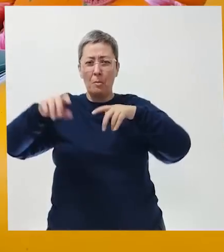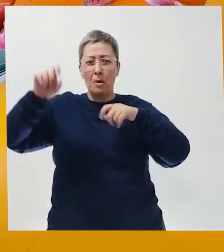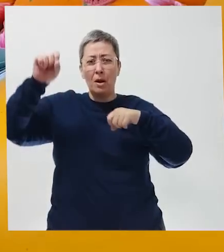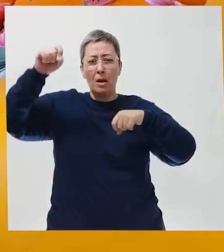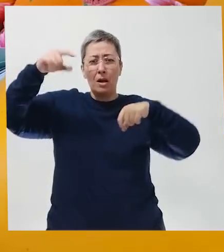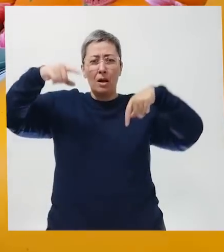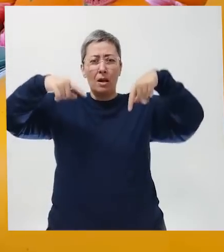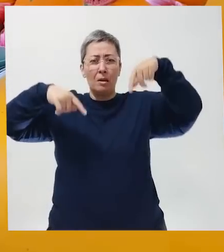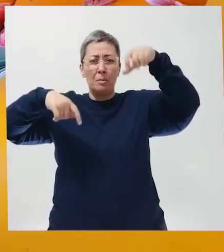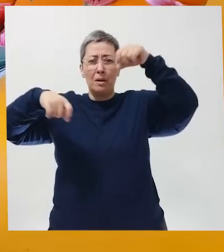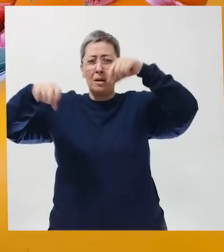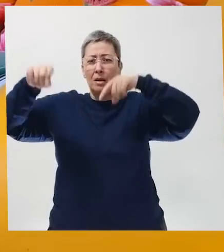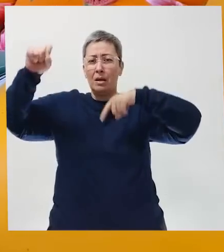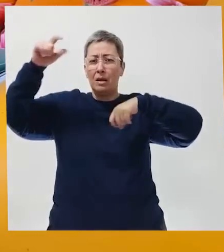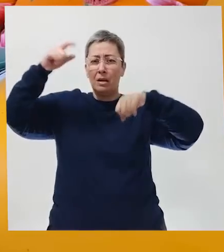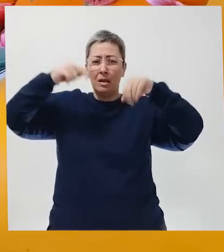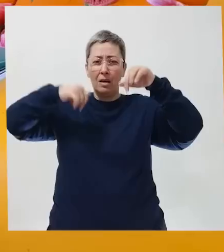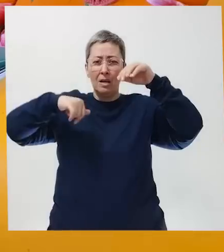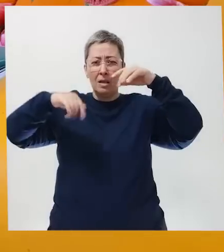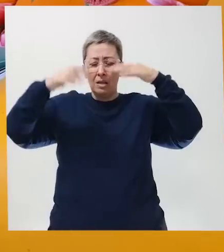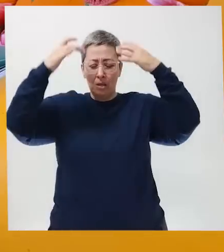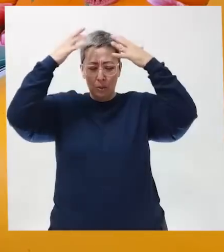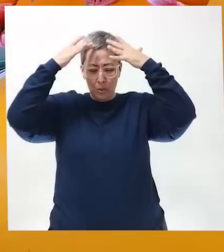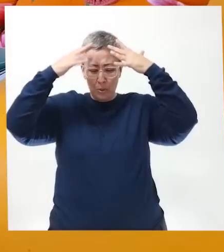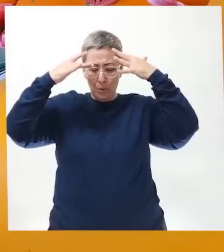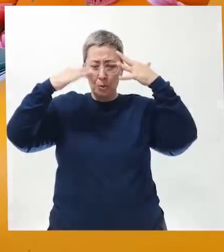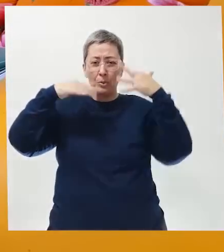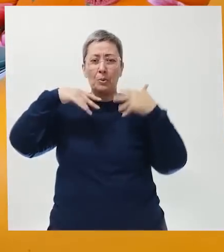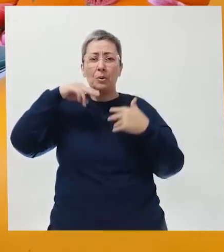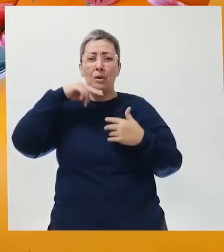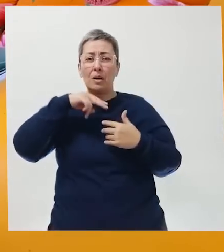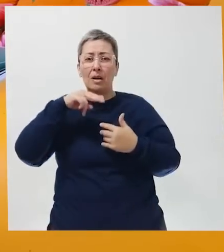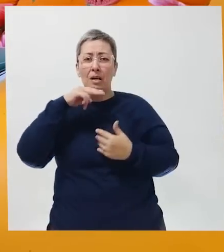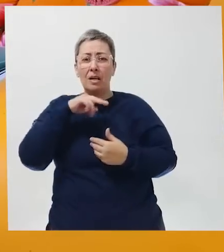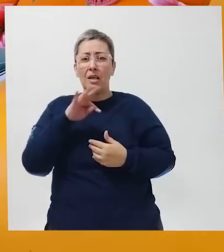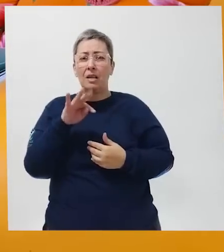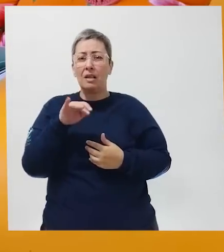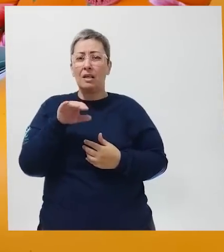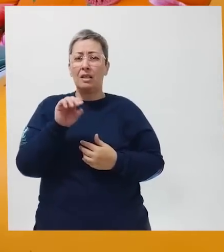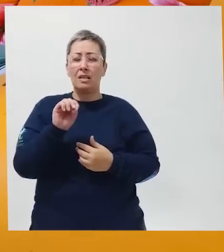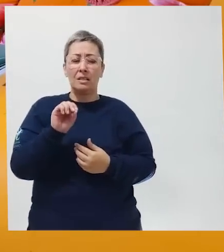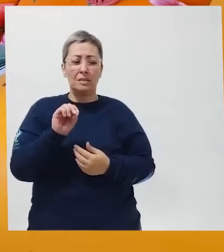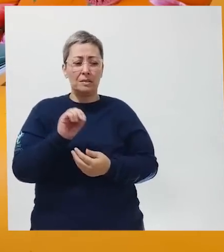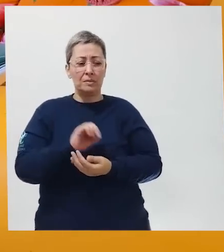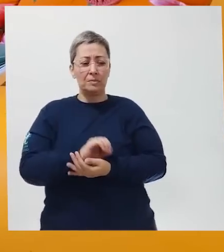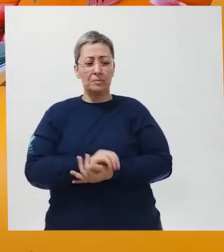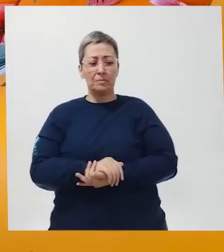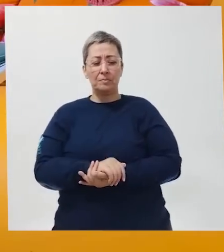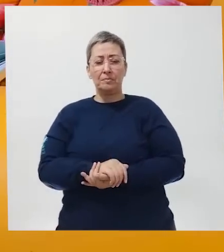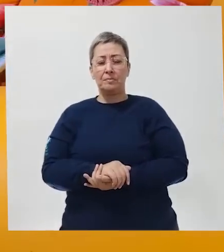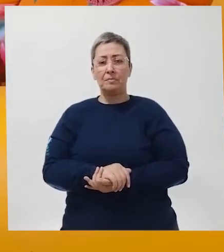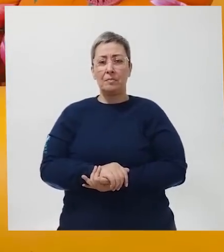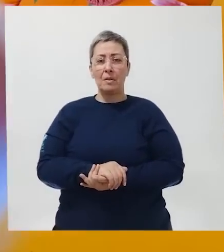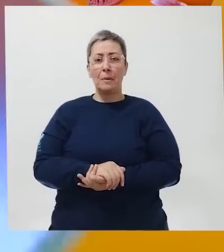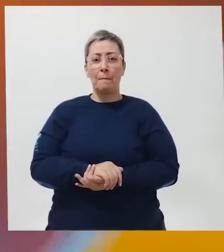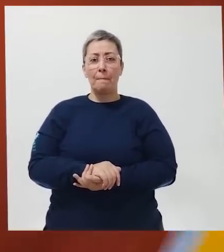deixa o pátio quieto e pequenas gotas cintilantes molham os pensamentos de Tino.